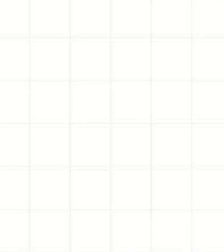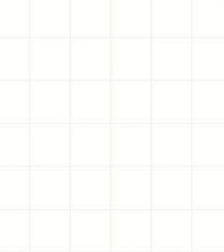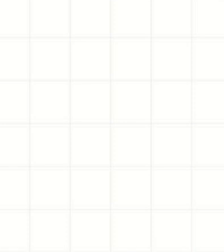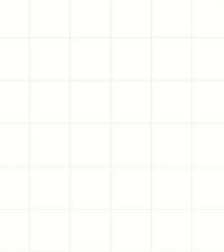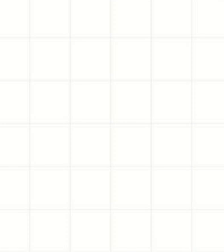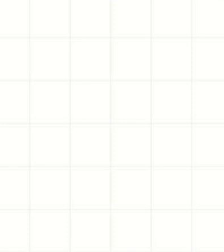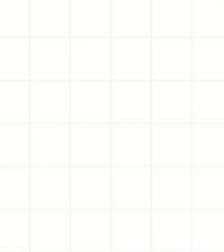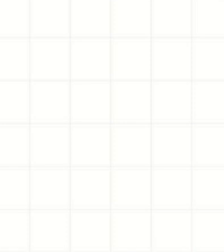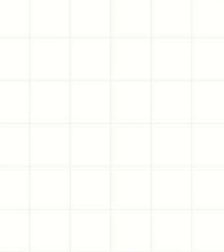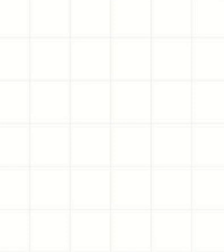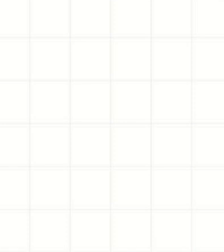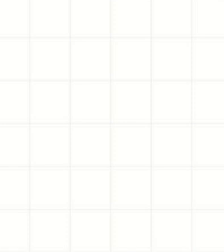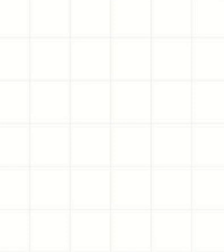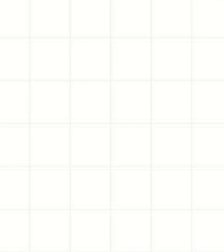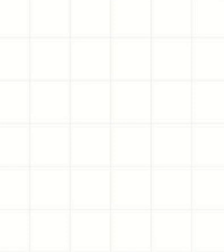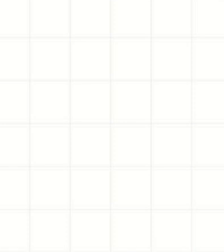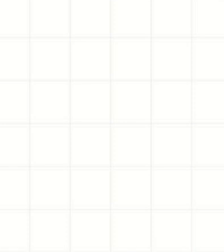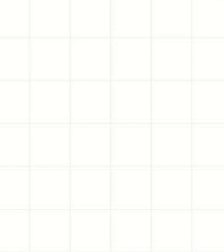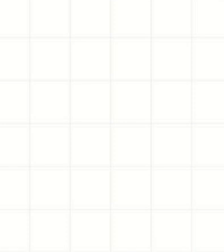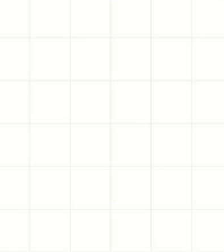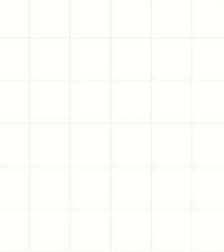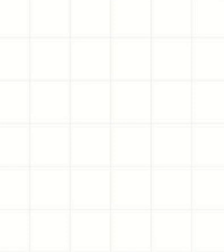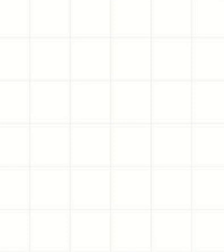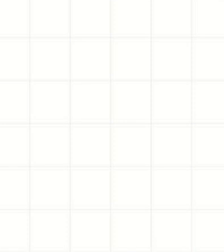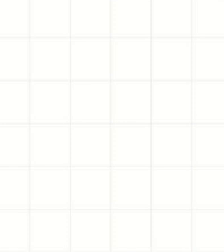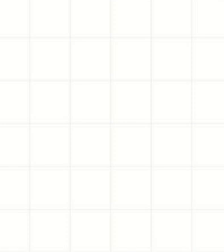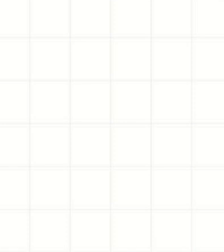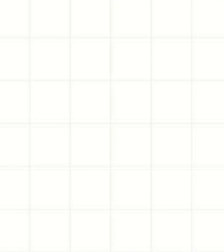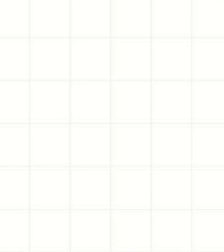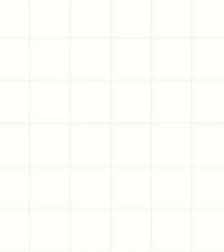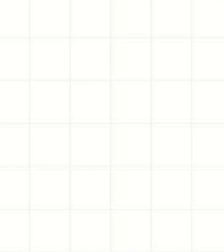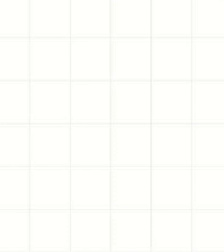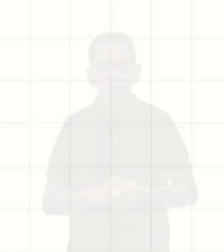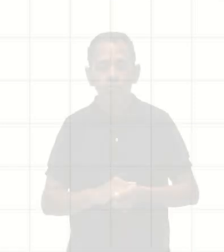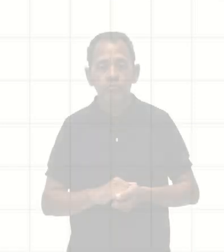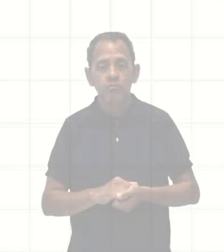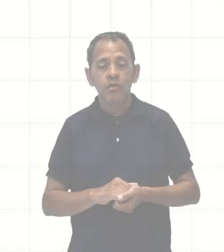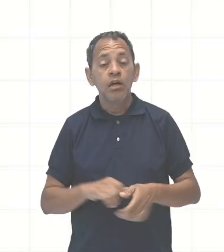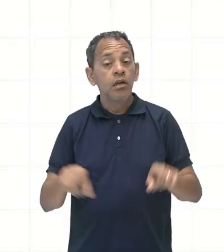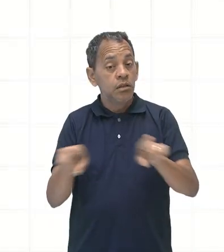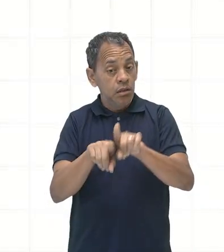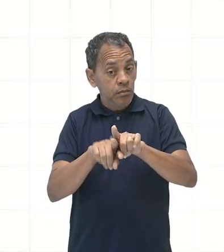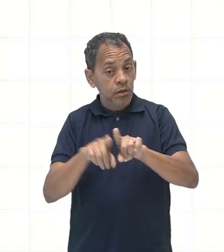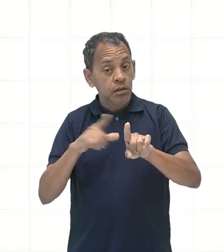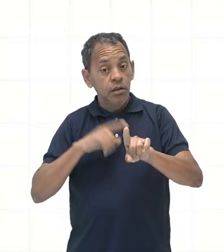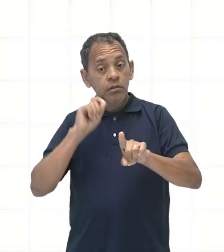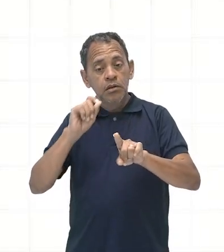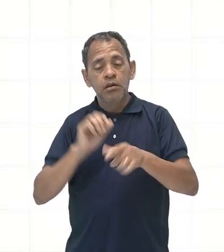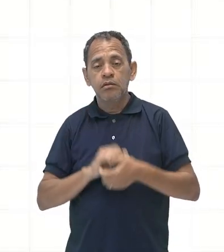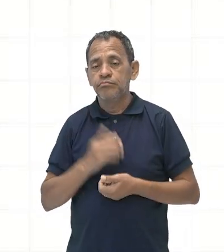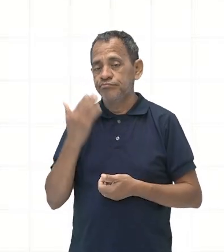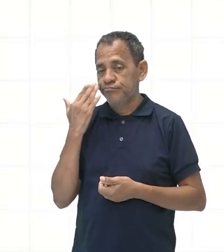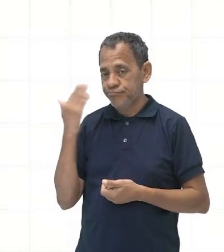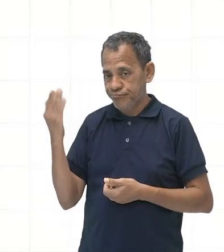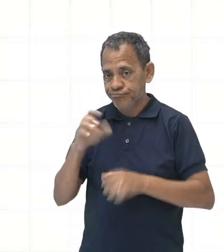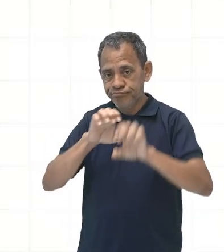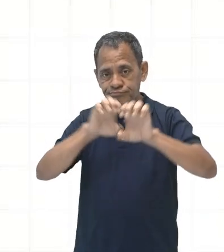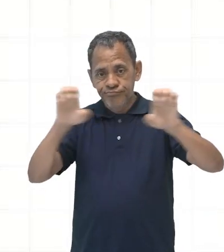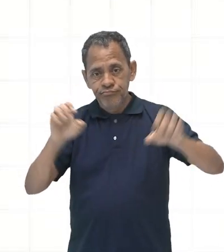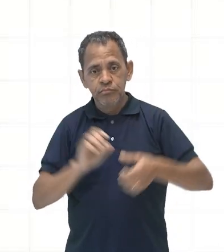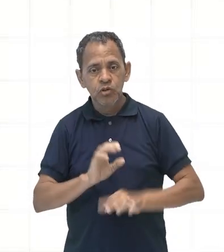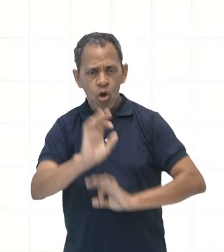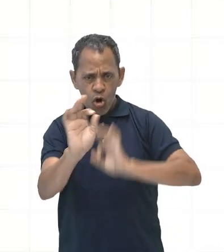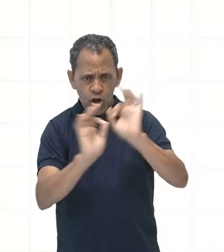ao quadrado, A ao cubo, mais A ao quadrado, mais A, mais 1. Então, nós podemos organizar,